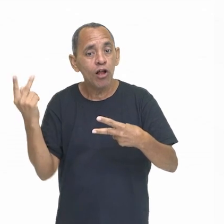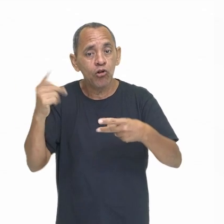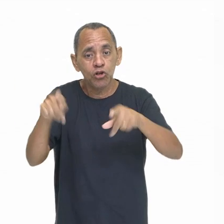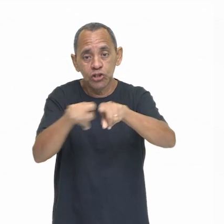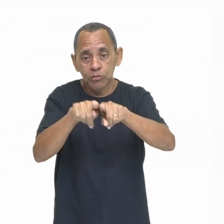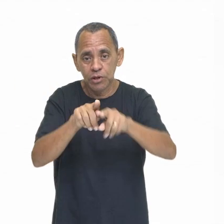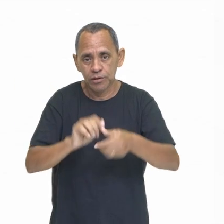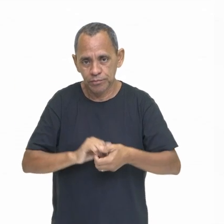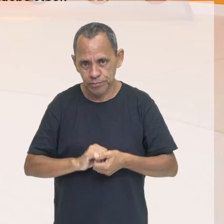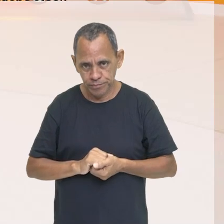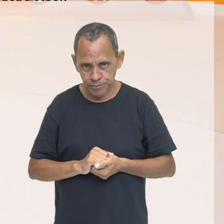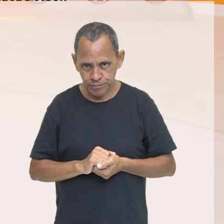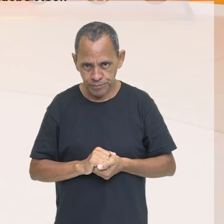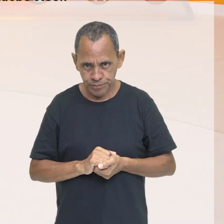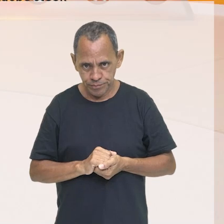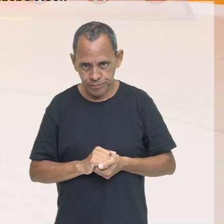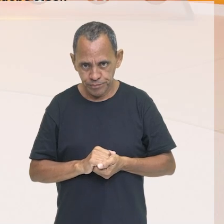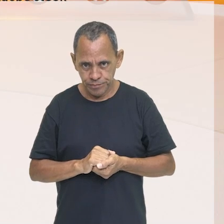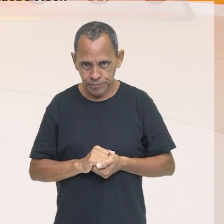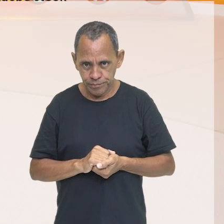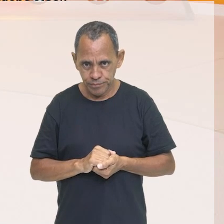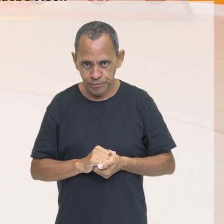bem. Vejam,